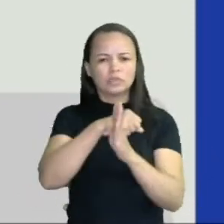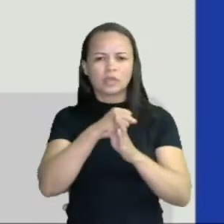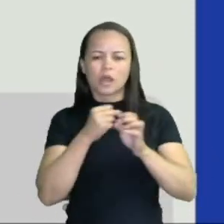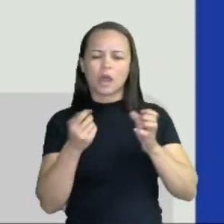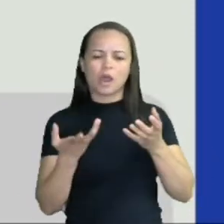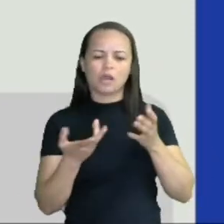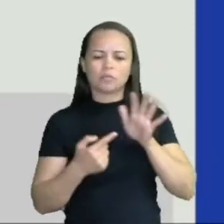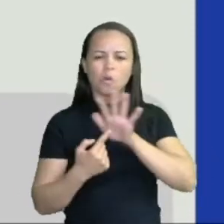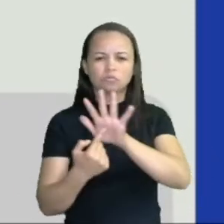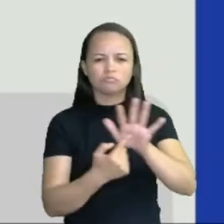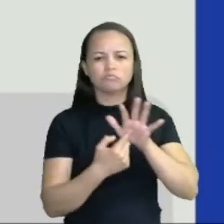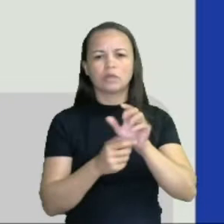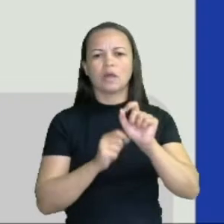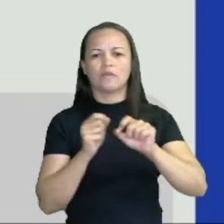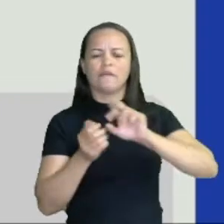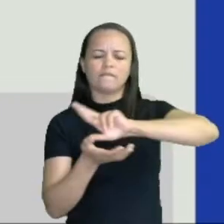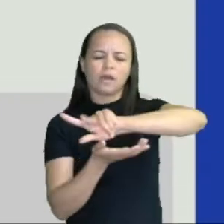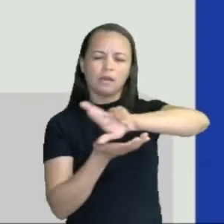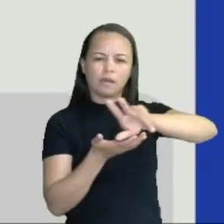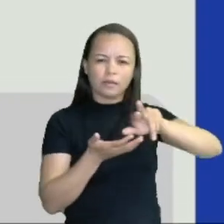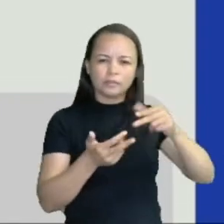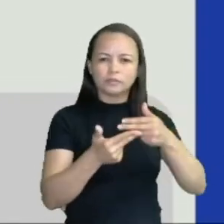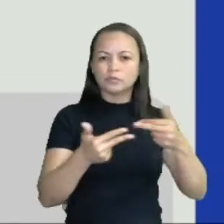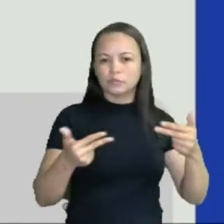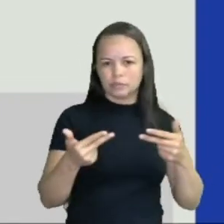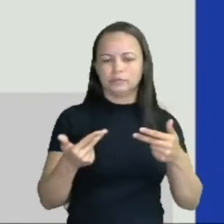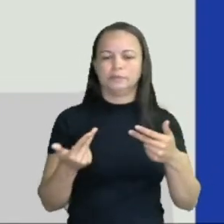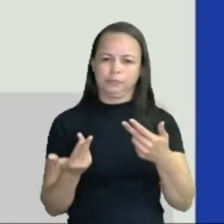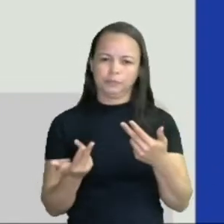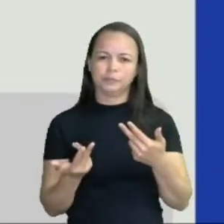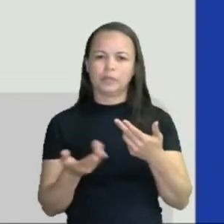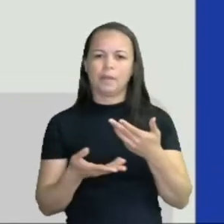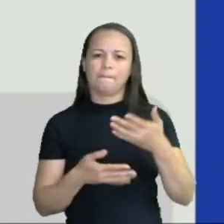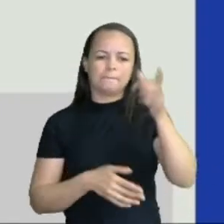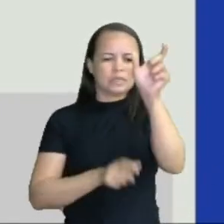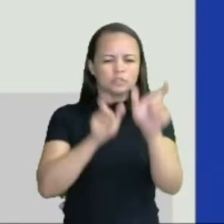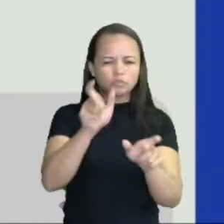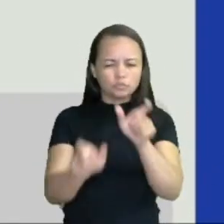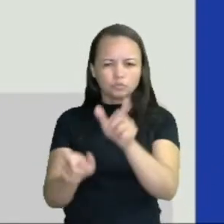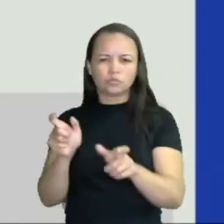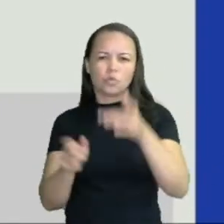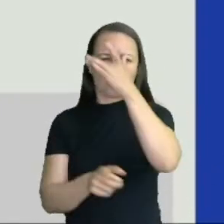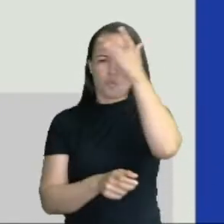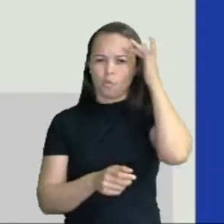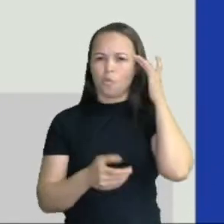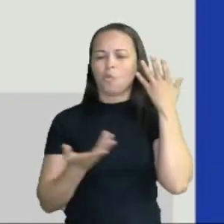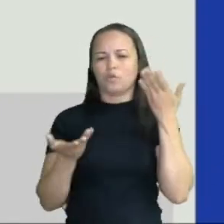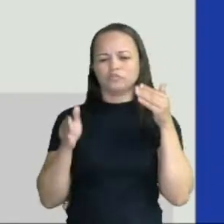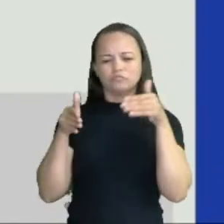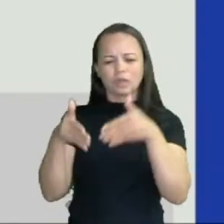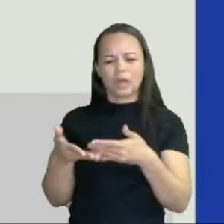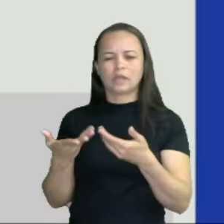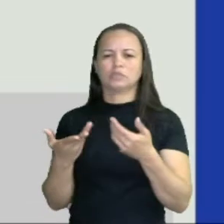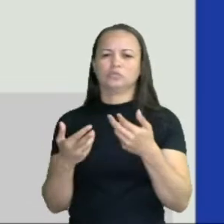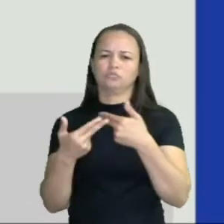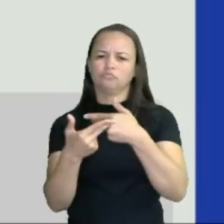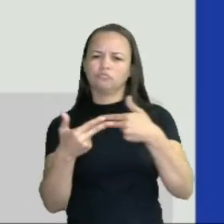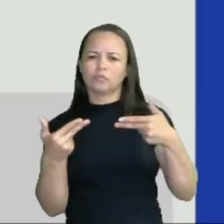às diferentes entidades. Então, essas entidades são o quê? Coisas, pessoas, fatos, fenômenos,